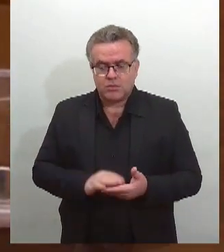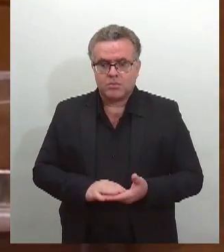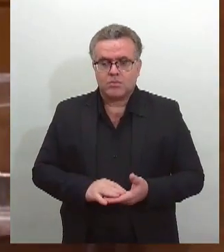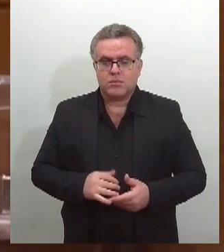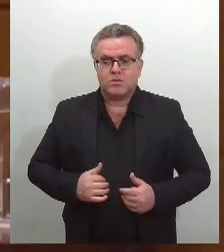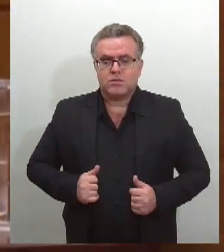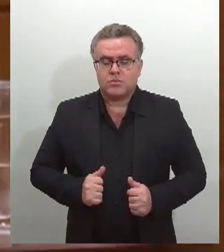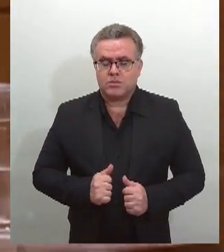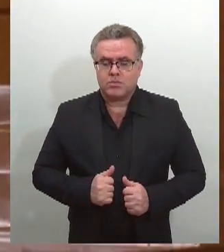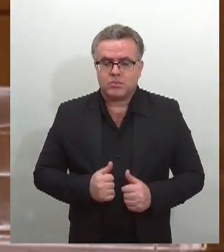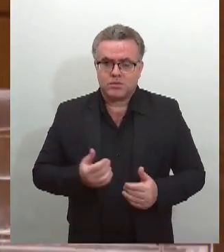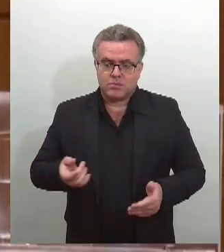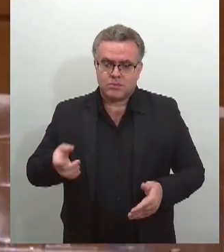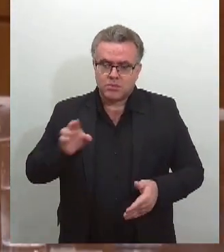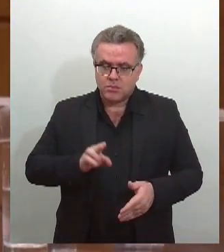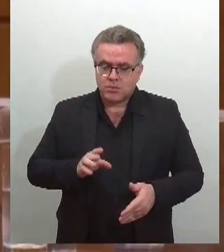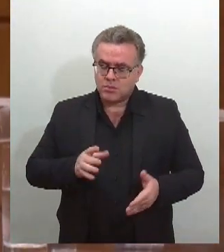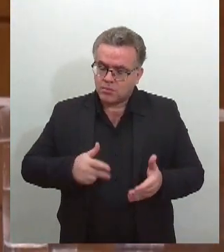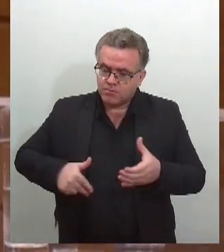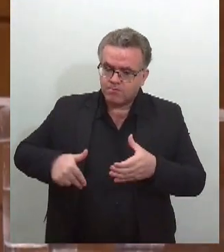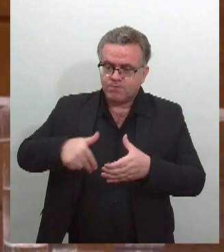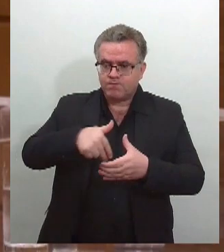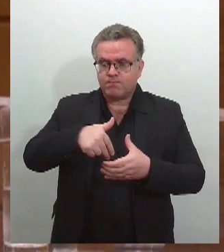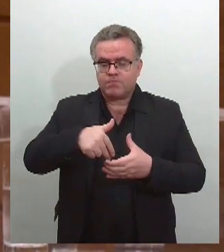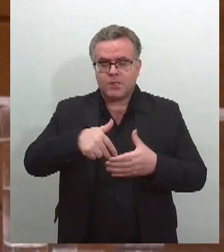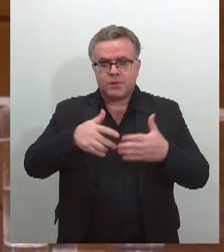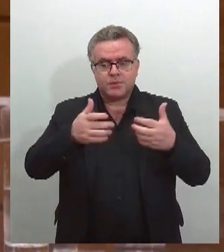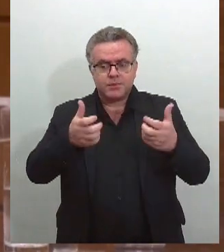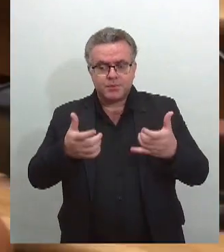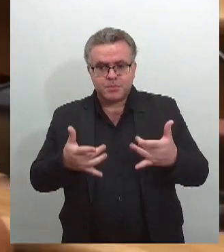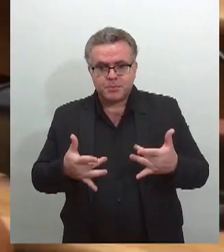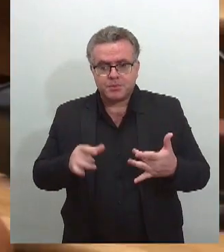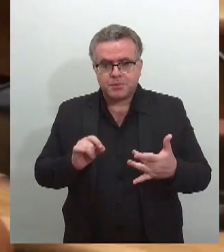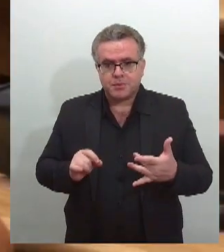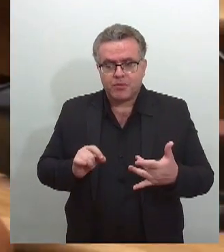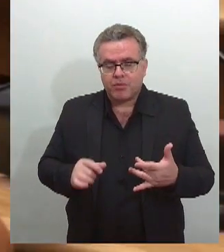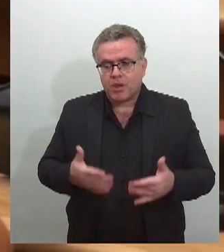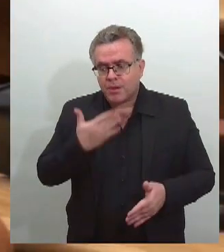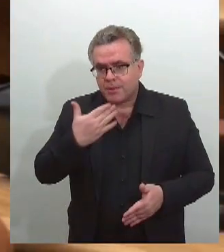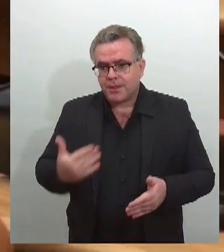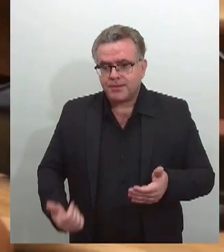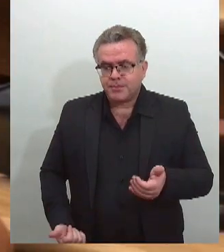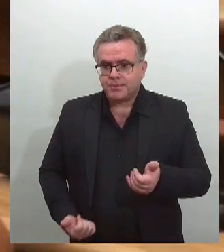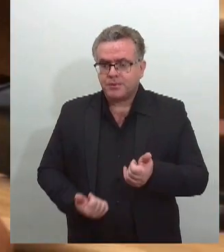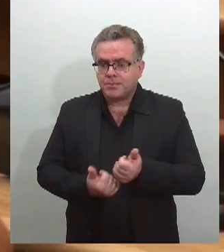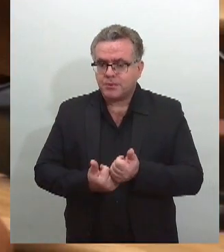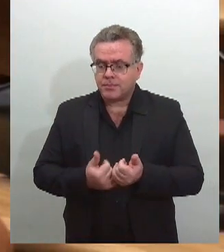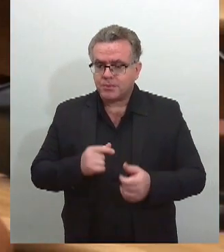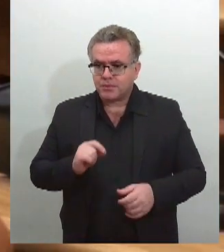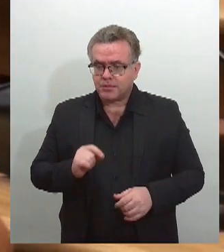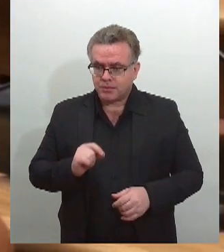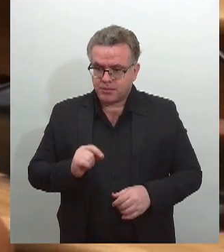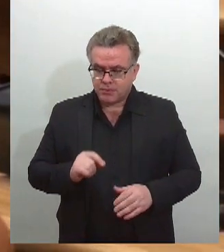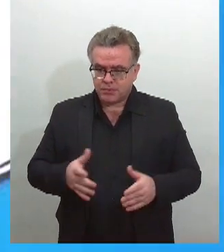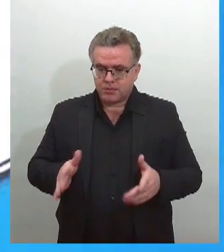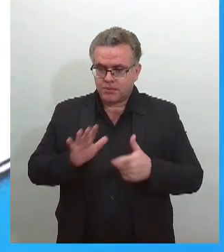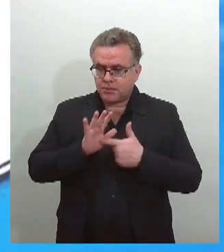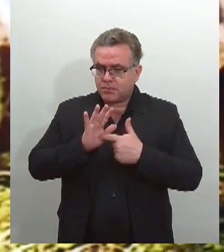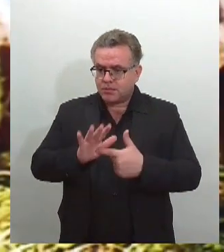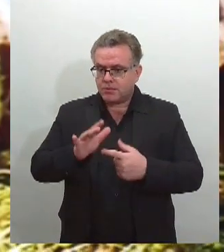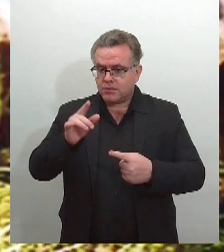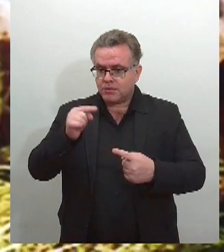a tribuna, o presidente da ASCA pediu mais apoio dos governantes e apresentou as dificuldades vividas